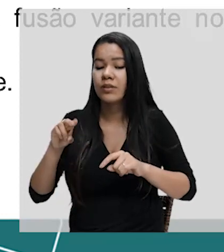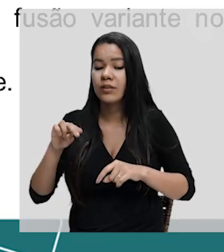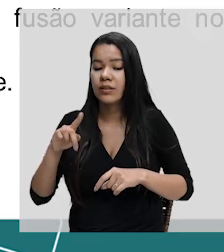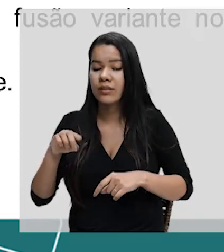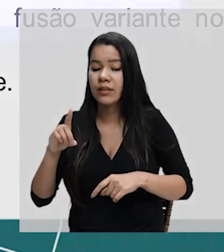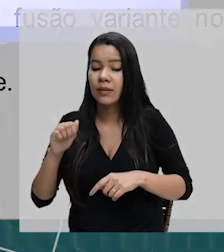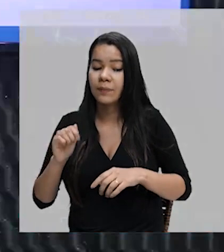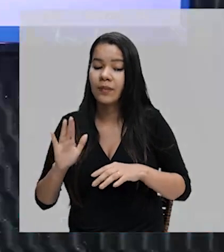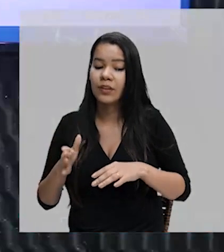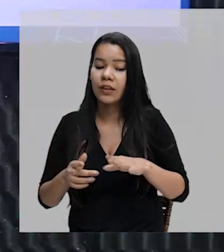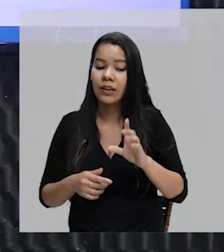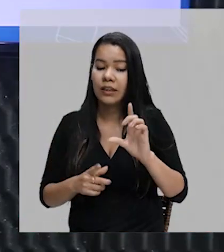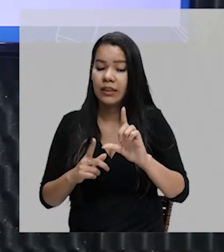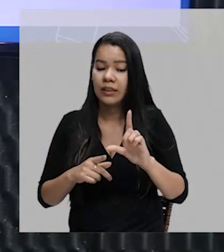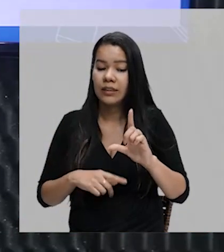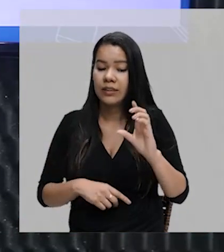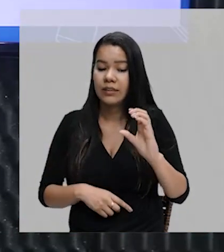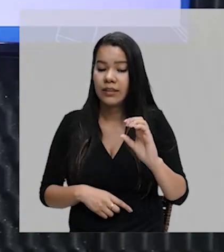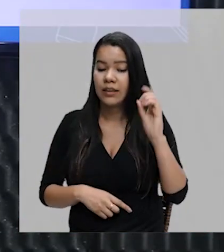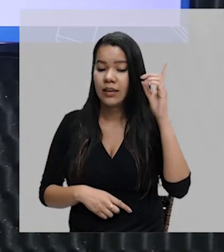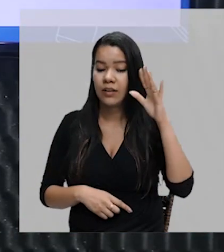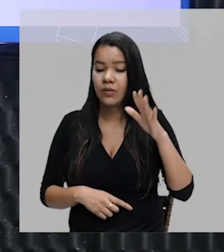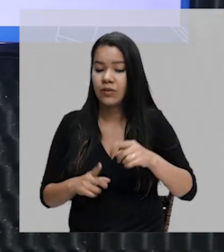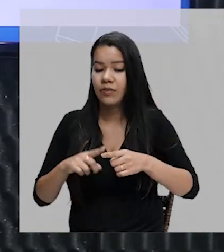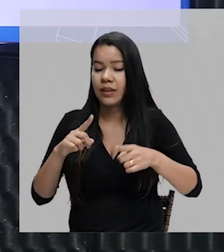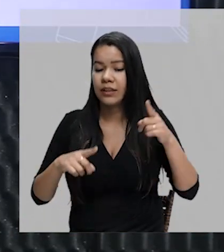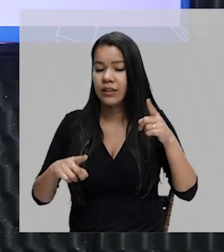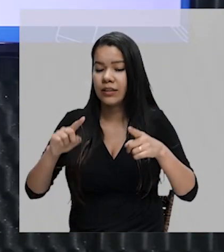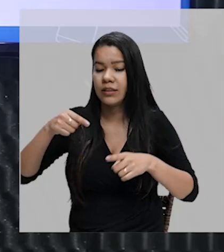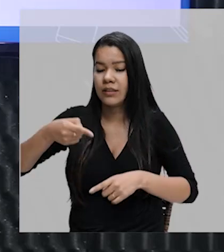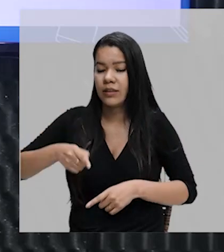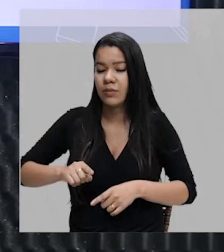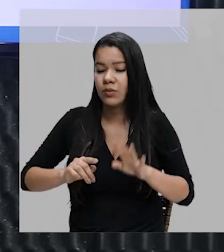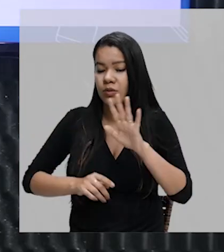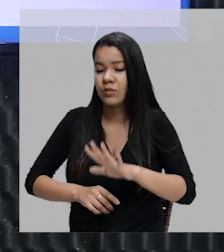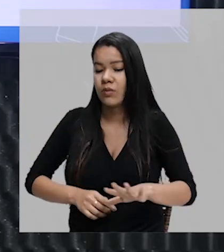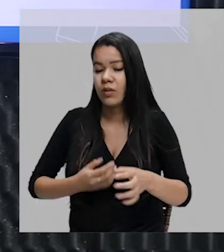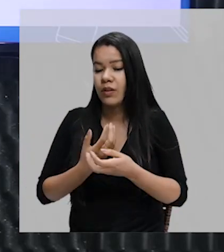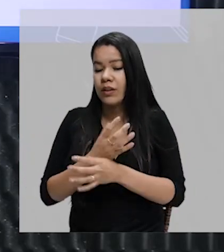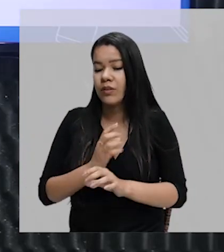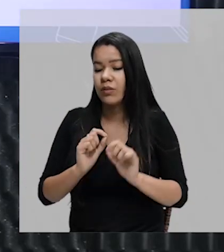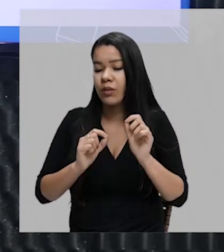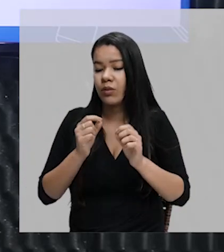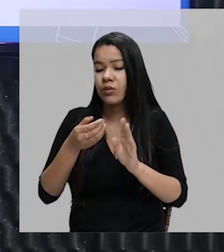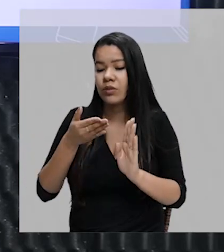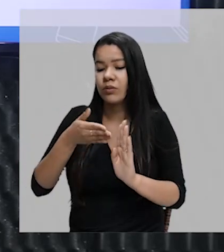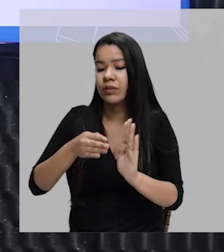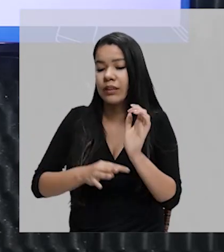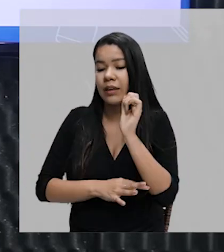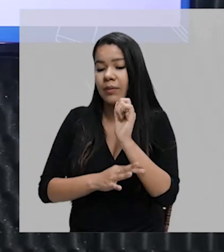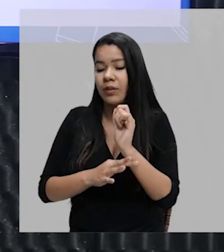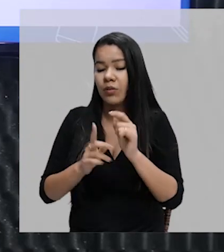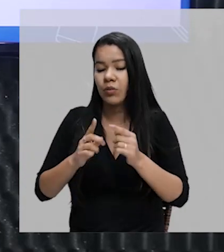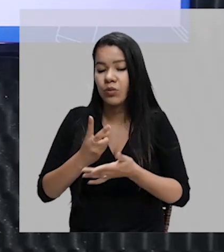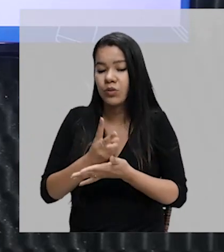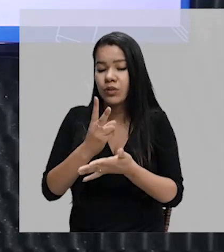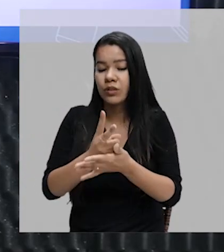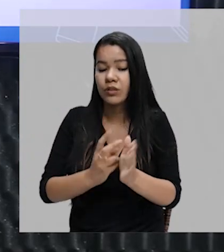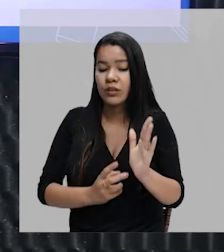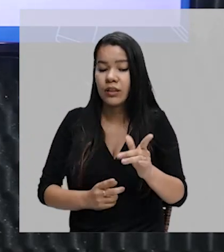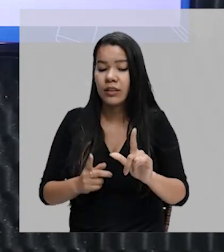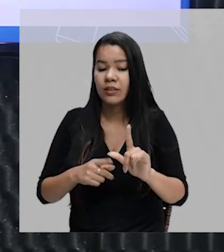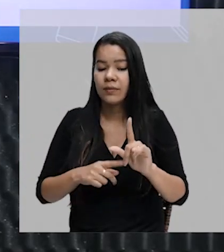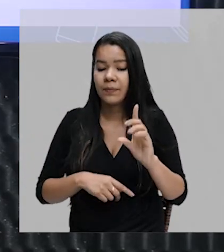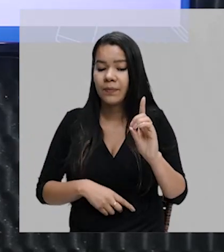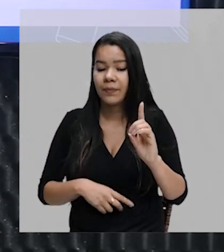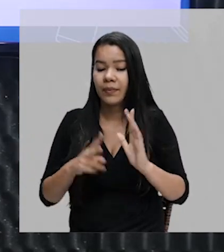tempo. E a letra E, pressão que varia sobre uma área, né, vai gerar aí convecção constante. Tá